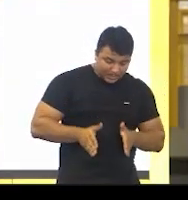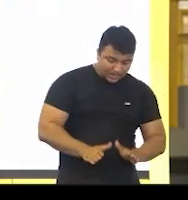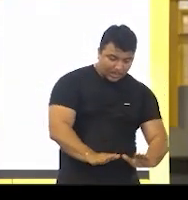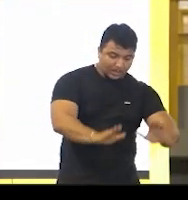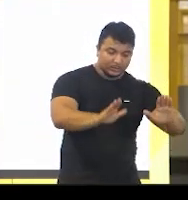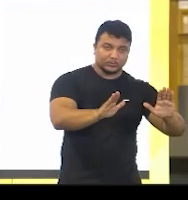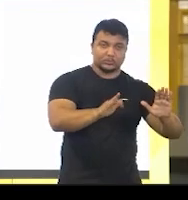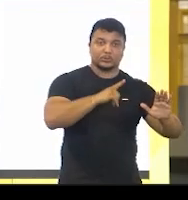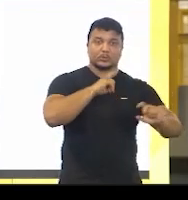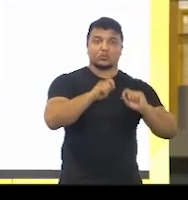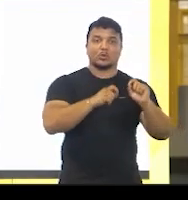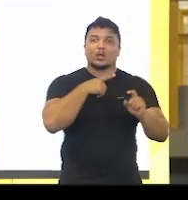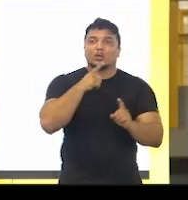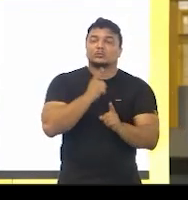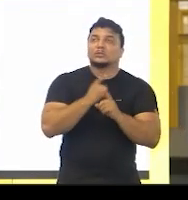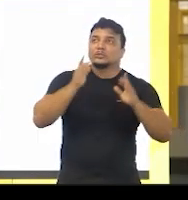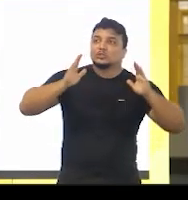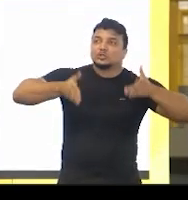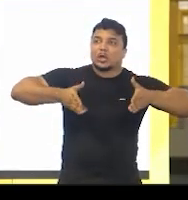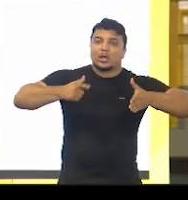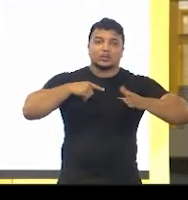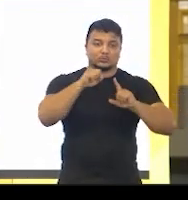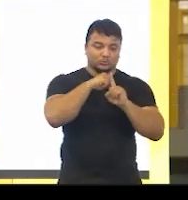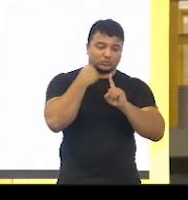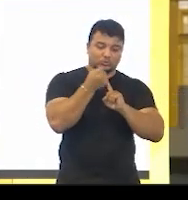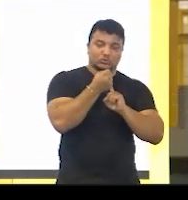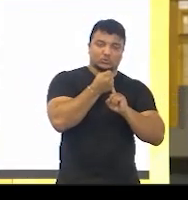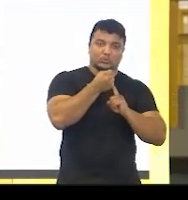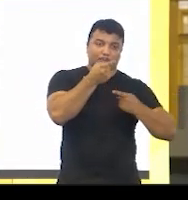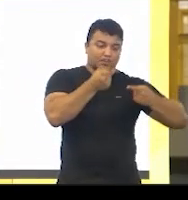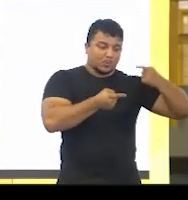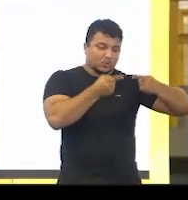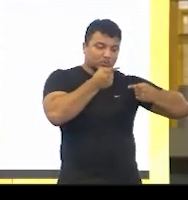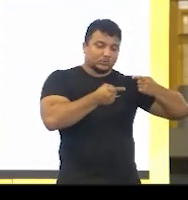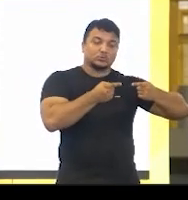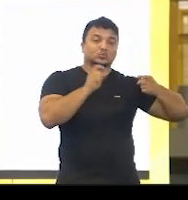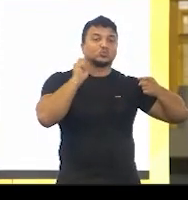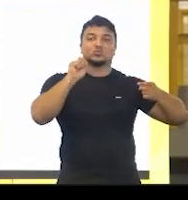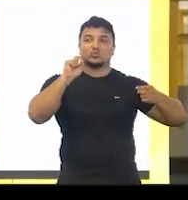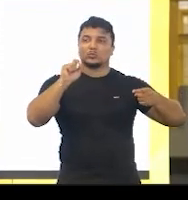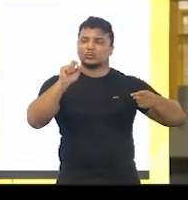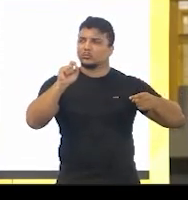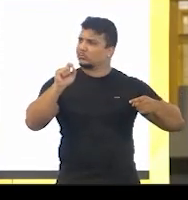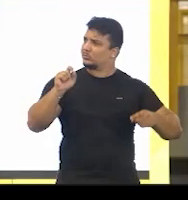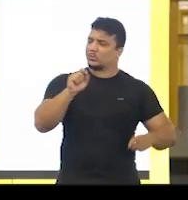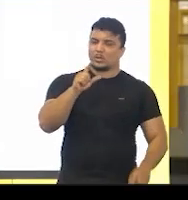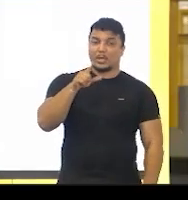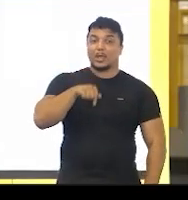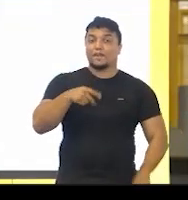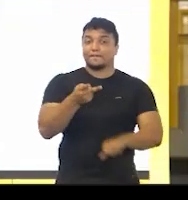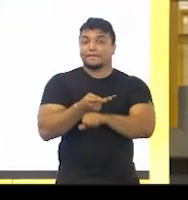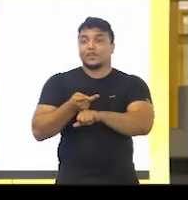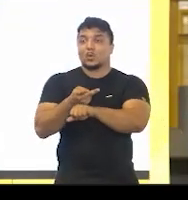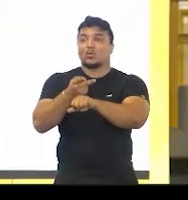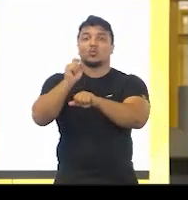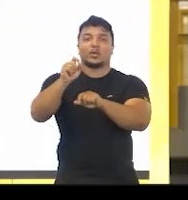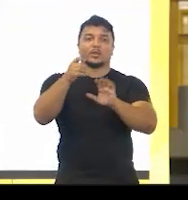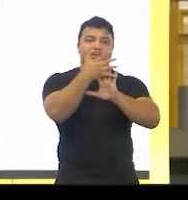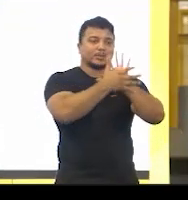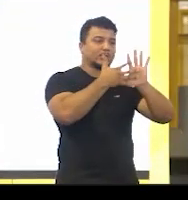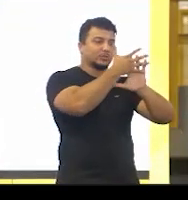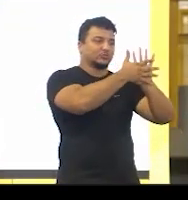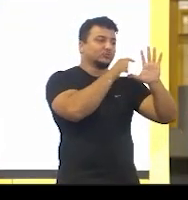nascerem já se encontram na condição sociopolítica de epa, o que é que eu vou procurar agora no